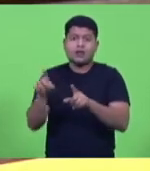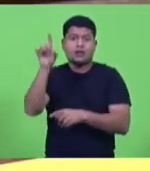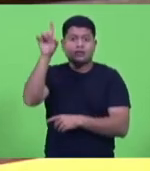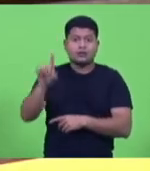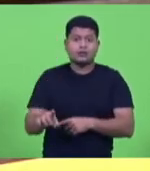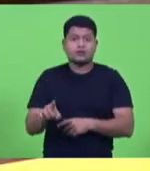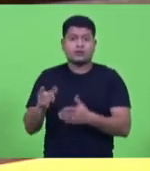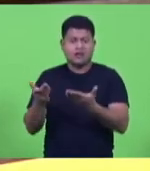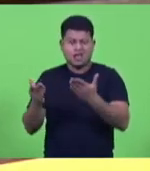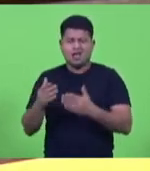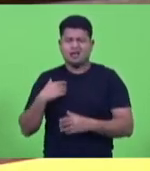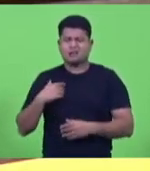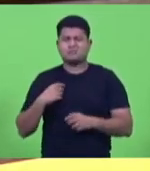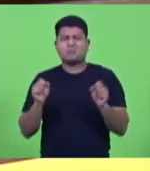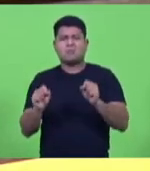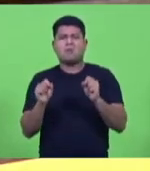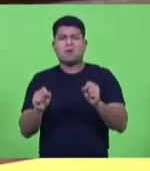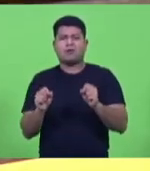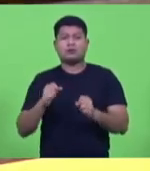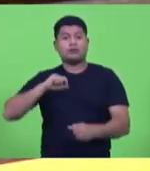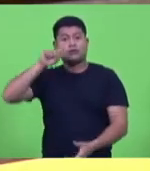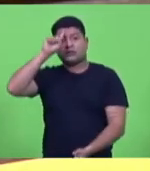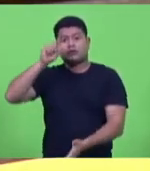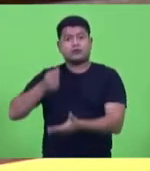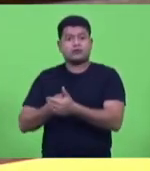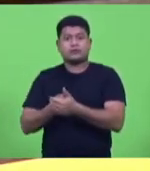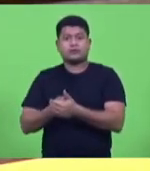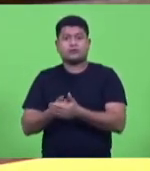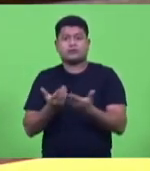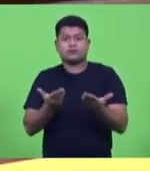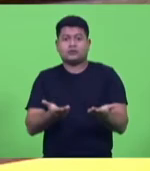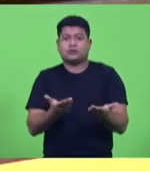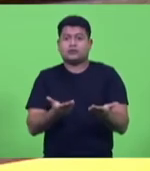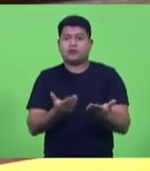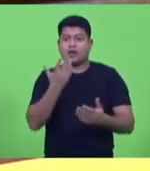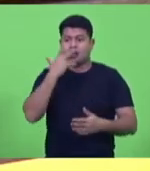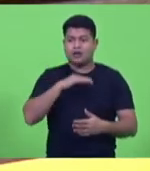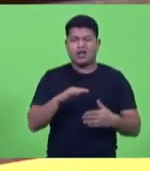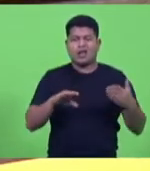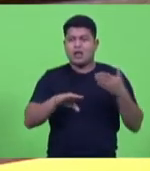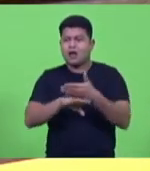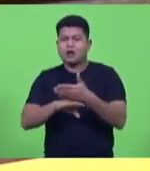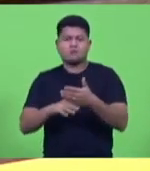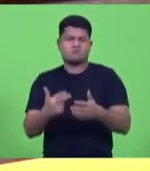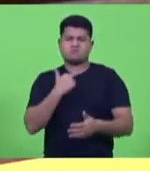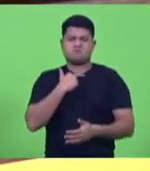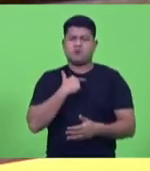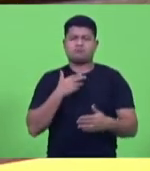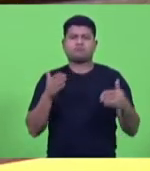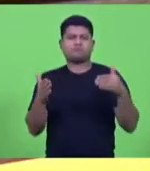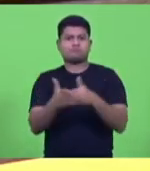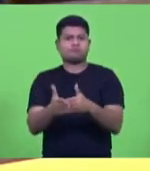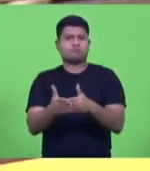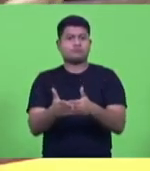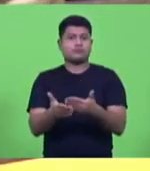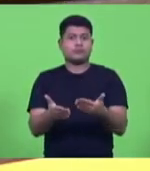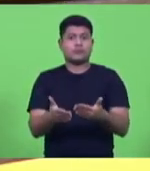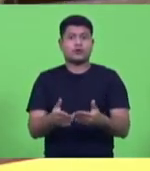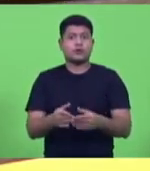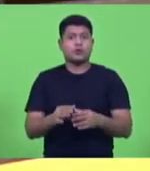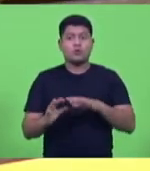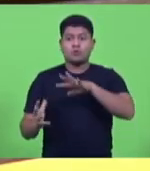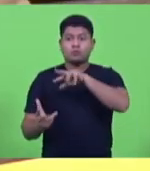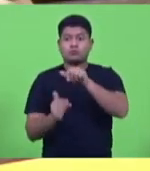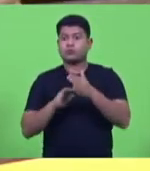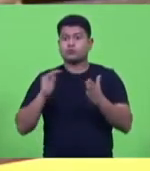criança que precisa de aula. Eu nunca vi isso. Isso é um absurdo. O mundo inteiro voltou para as